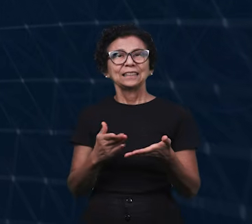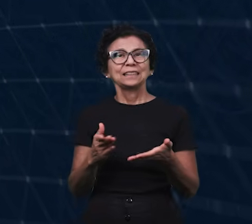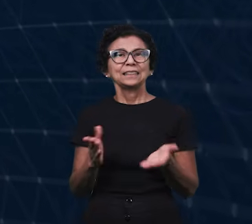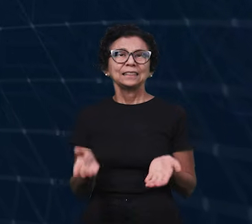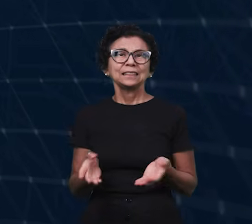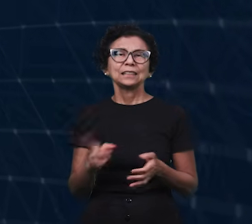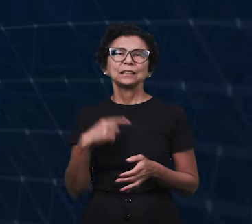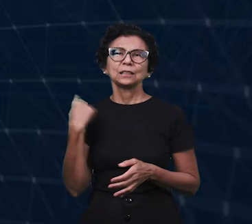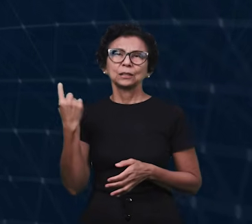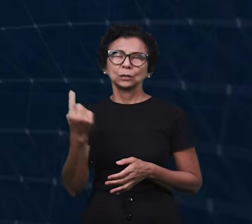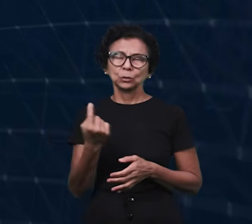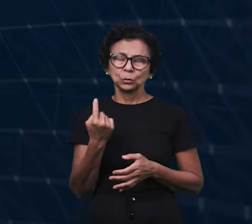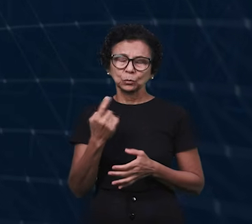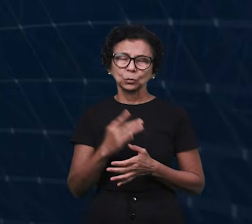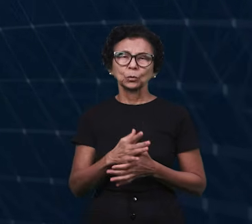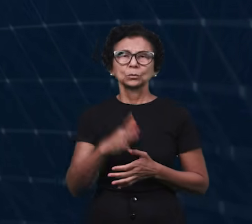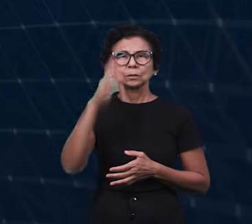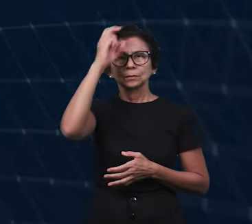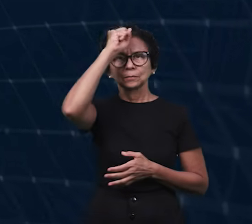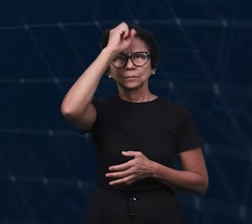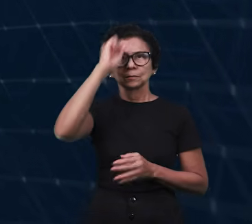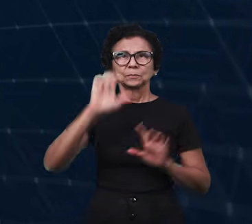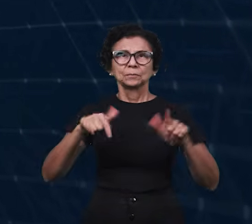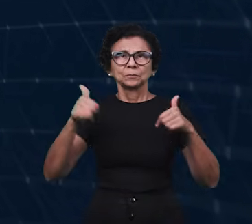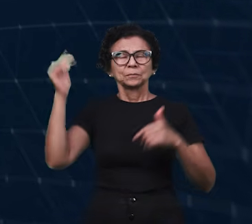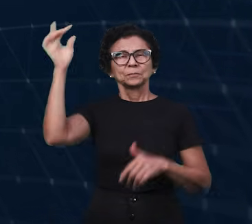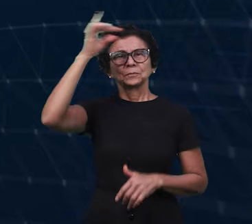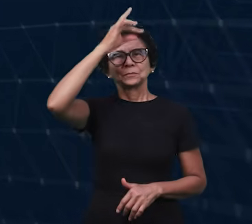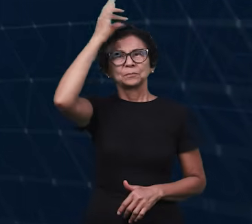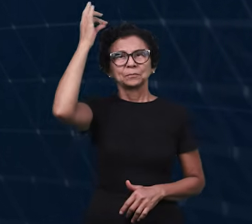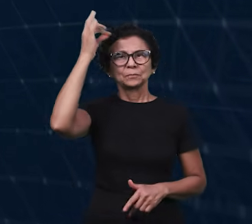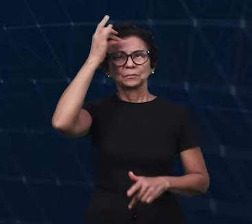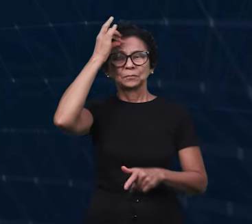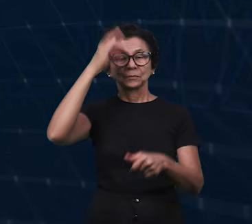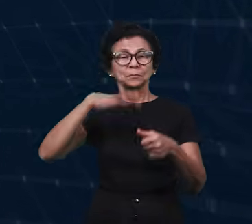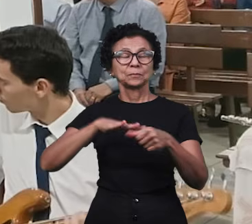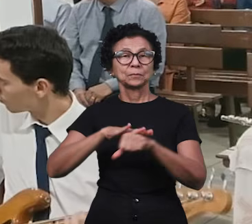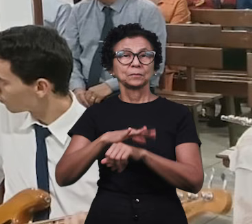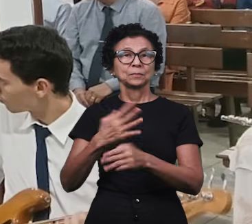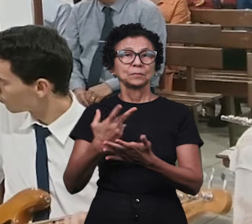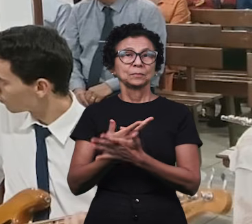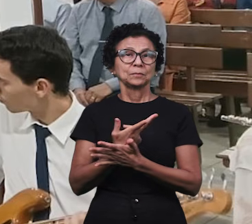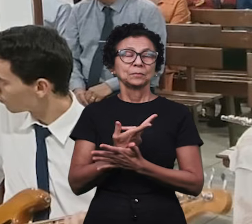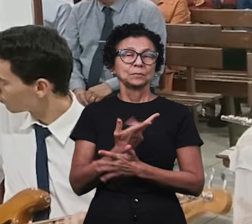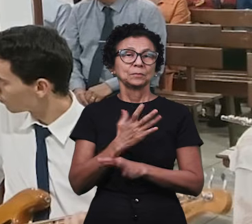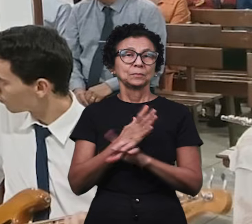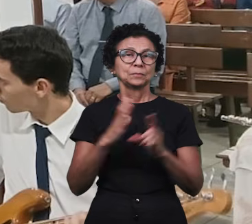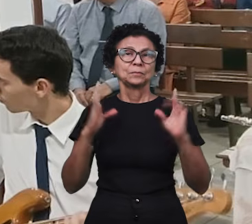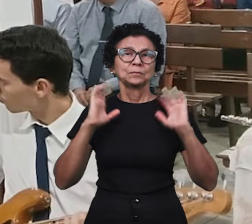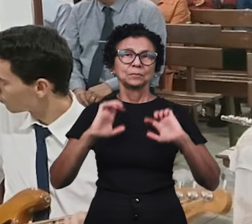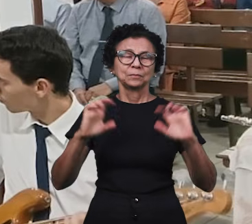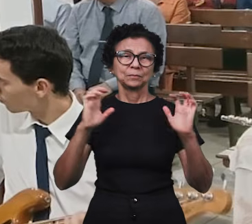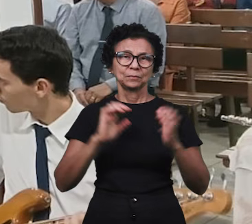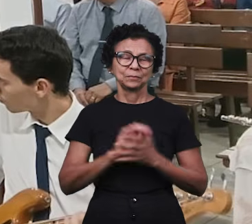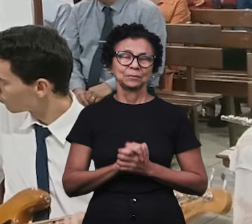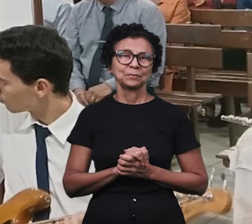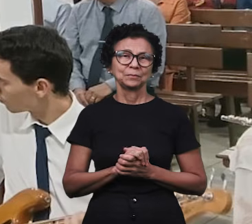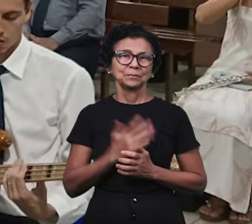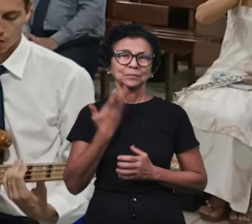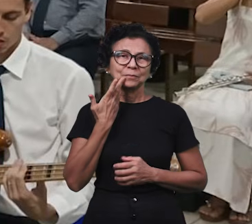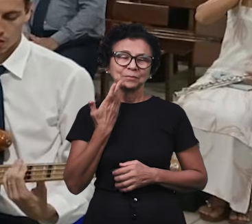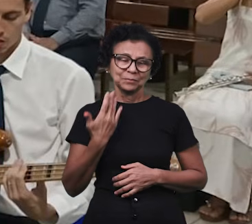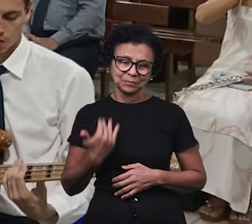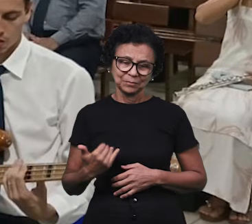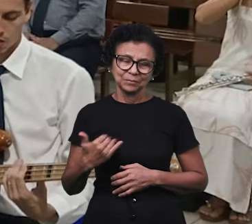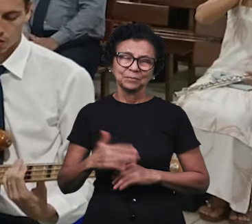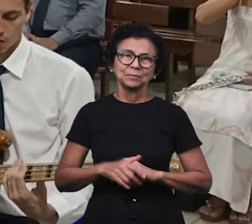participantes puderam ouvir a palavra do Senhor e aprender mais sobre a ação do Espírito Santo. À noite, foi realizado um culto evangelístico com as